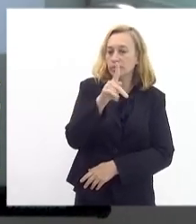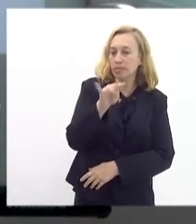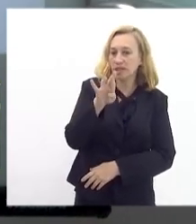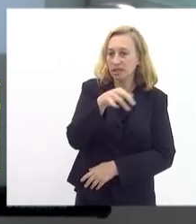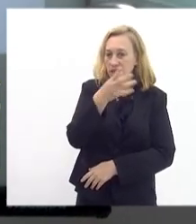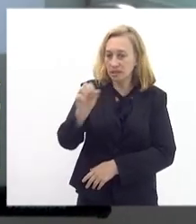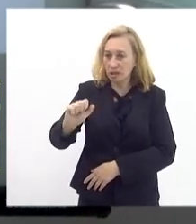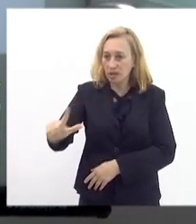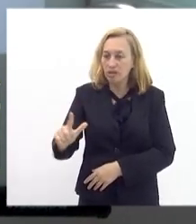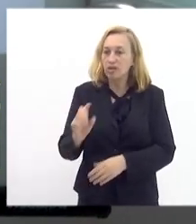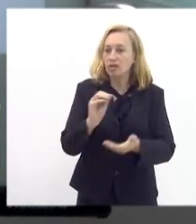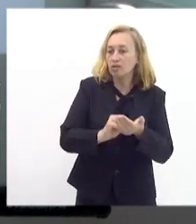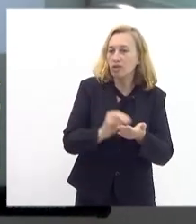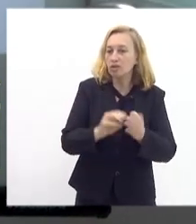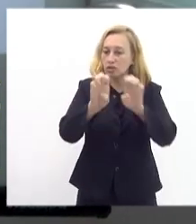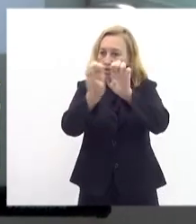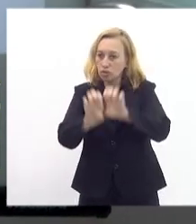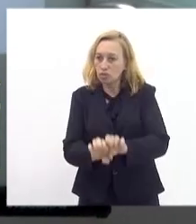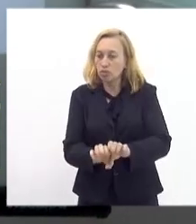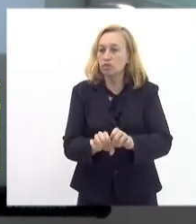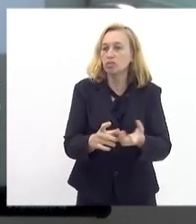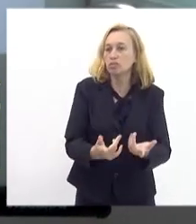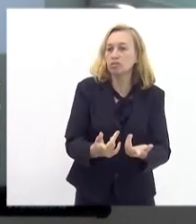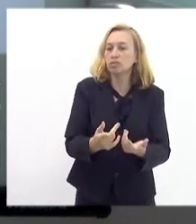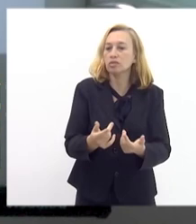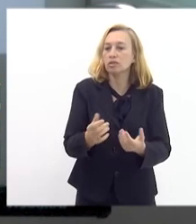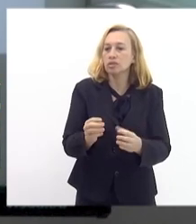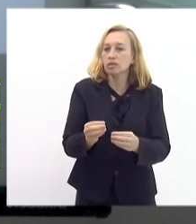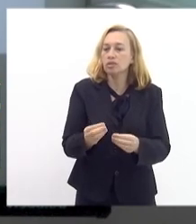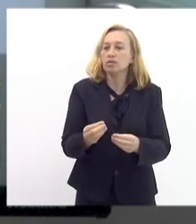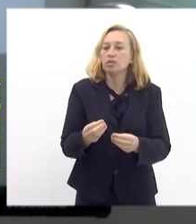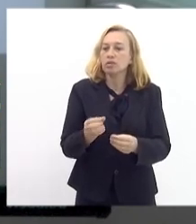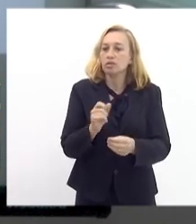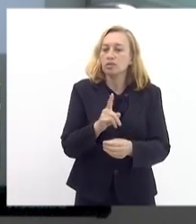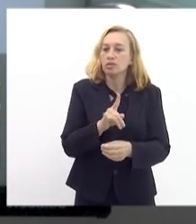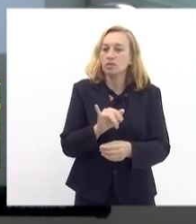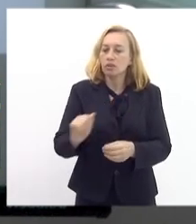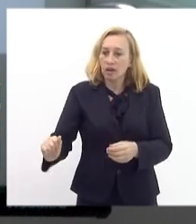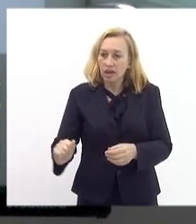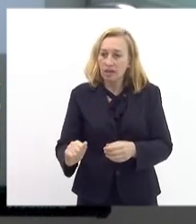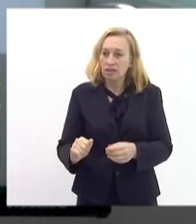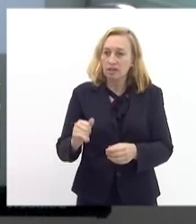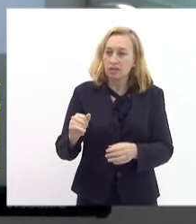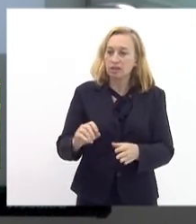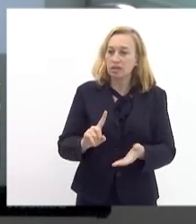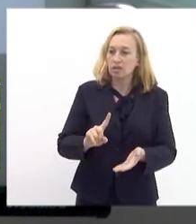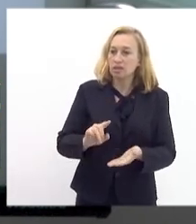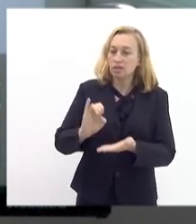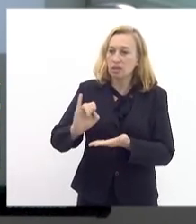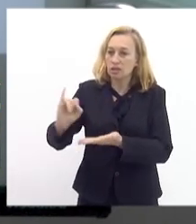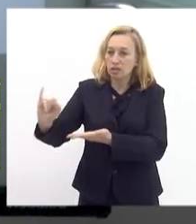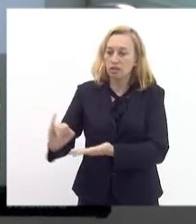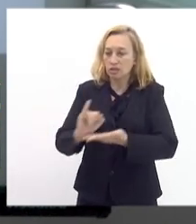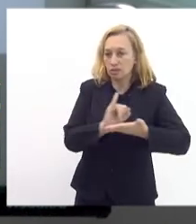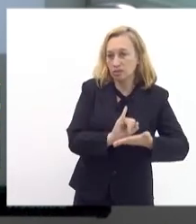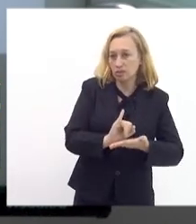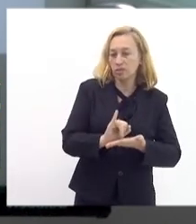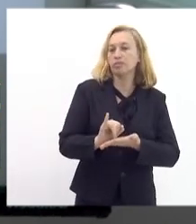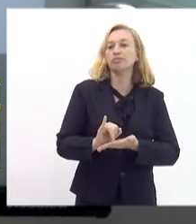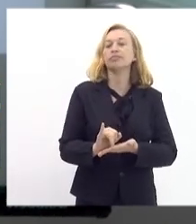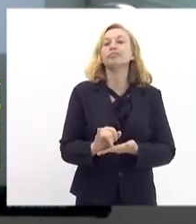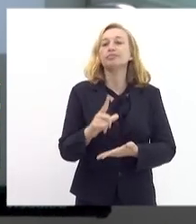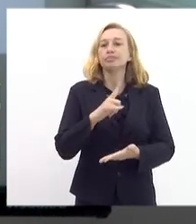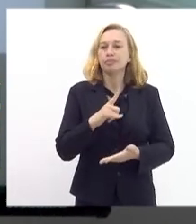de falta de infraestrutura do pré-sal nós estamos trazendo o gás importado like efeito de outros países É